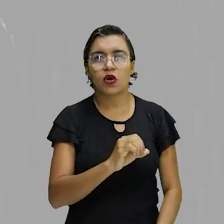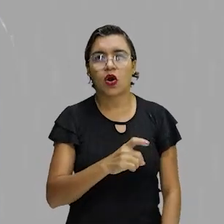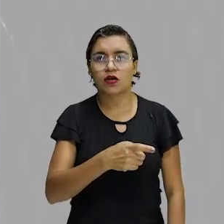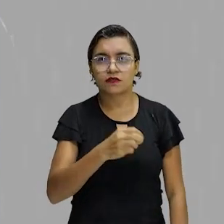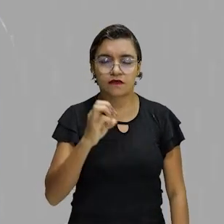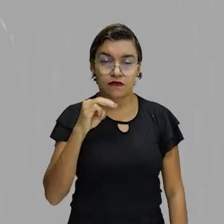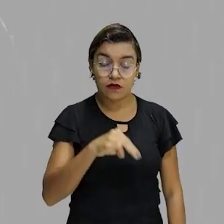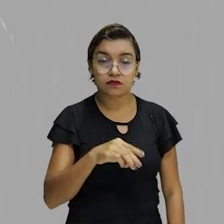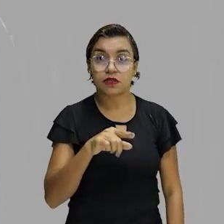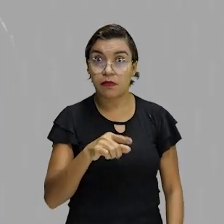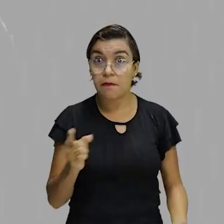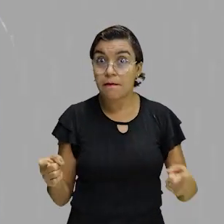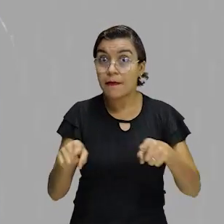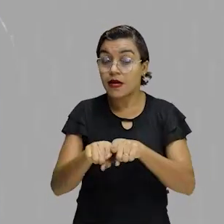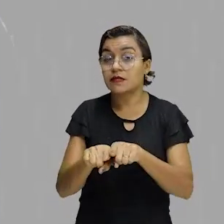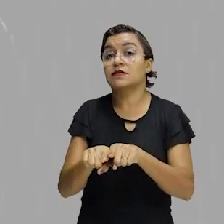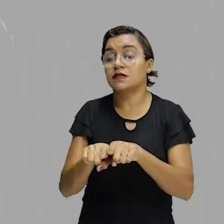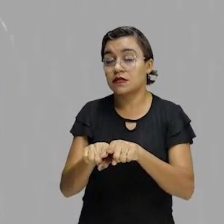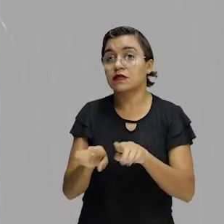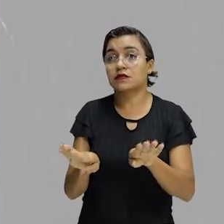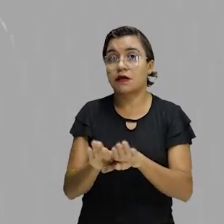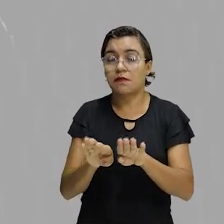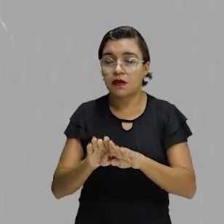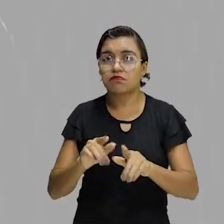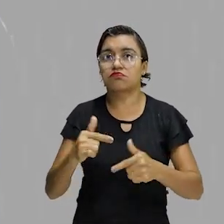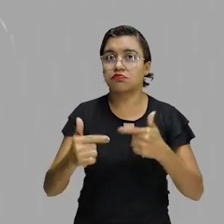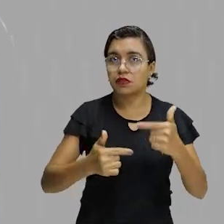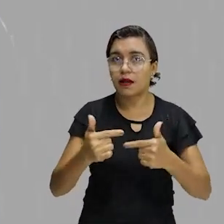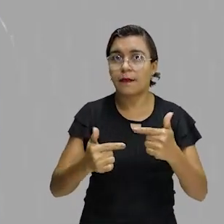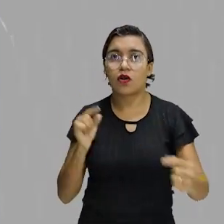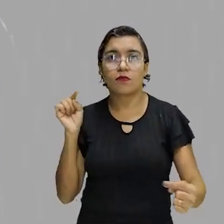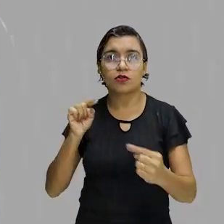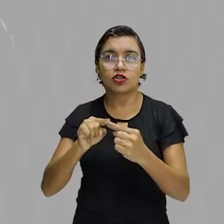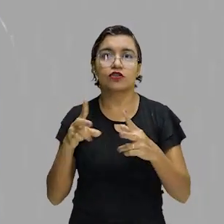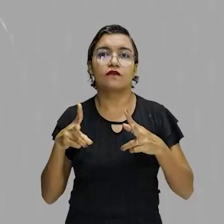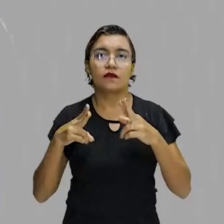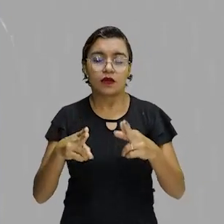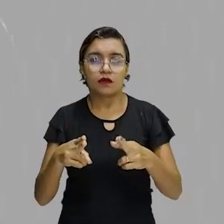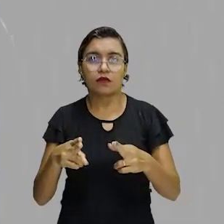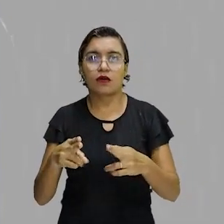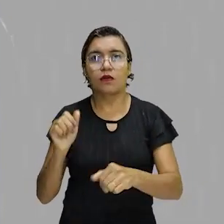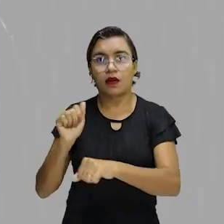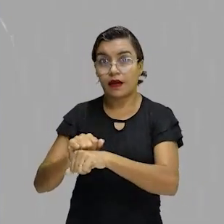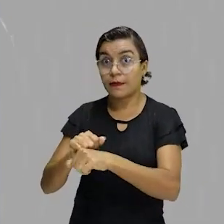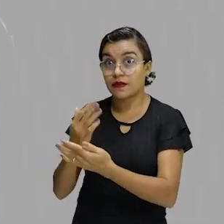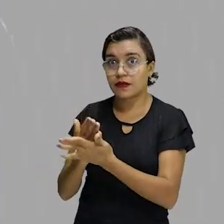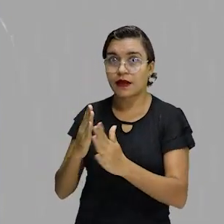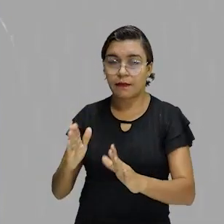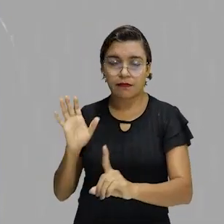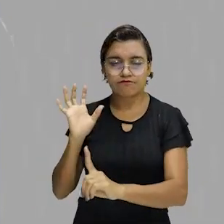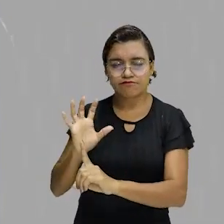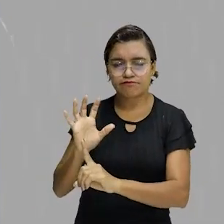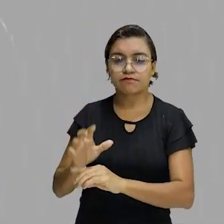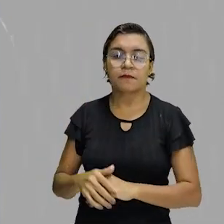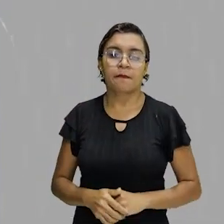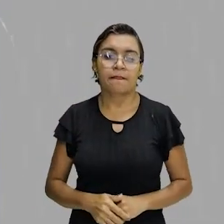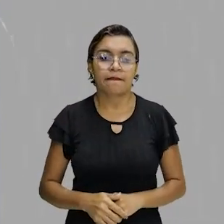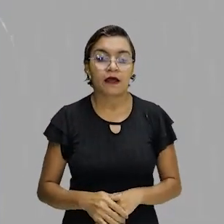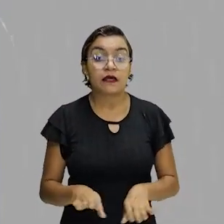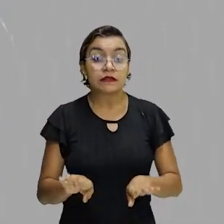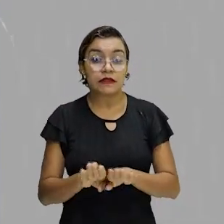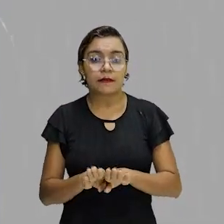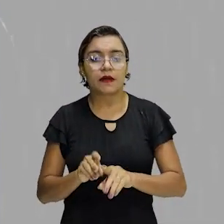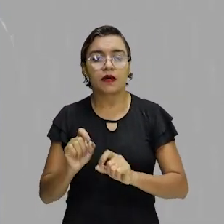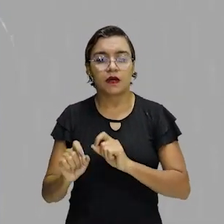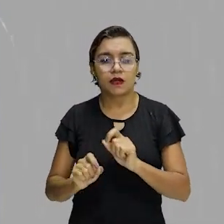irmãs, dentro desse mesmo objetivo, dessa mesma finalidade de combate e erradicação da pobreza. Para coordenar o trabalho